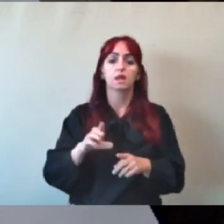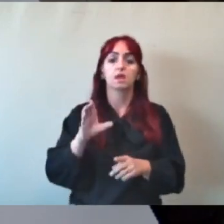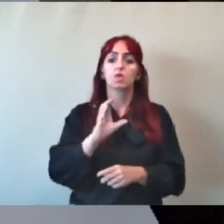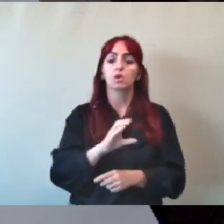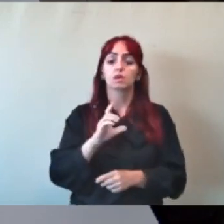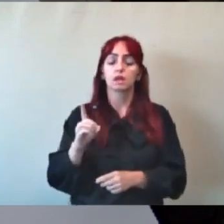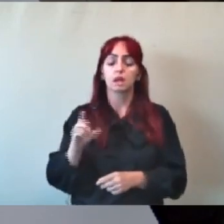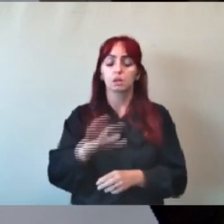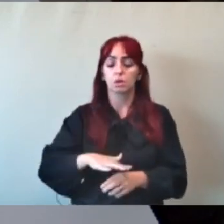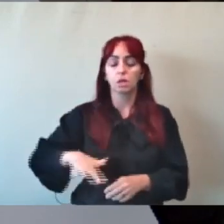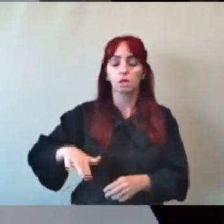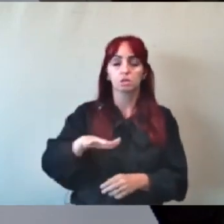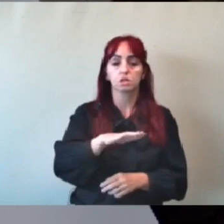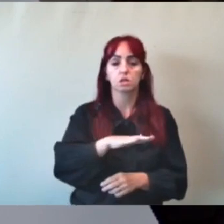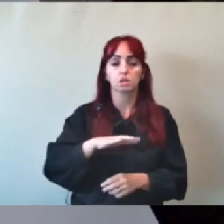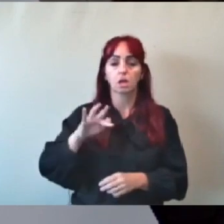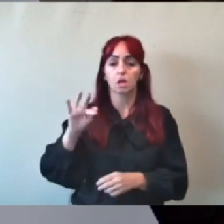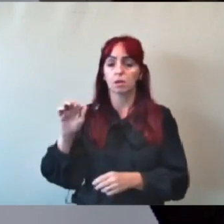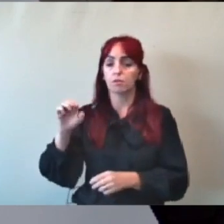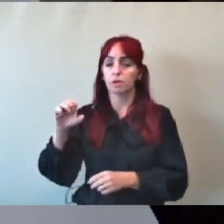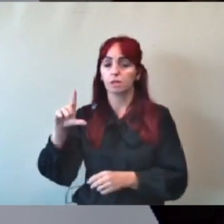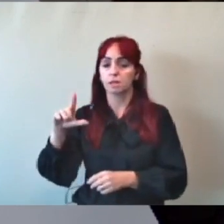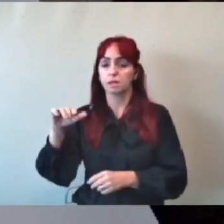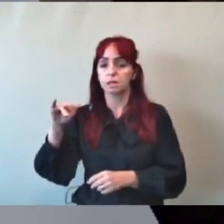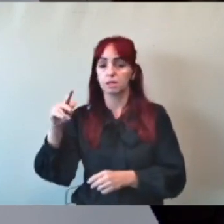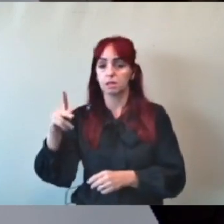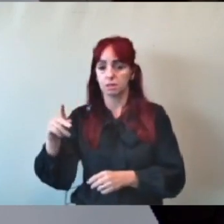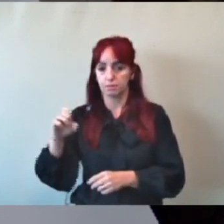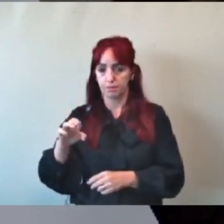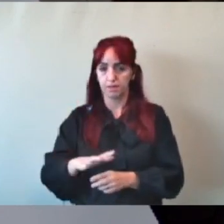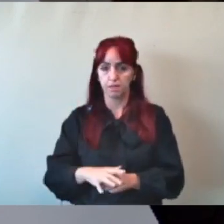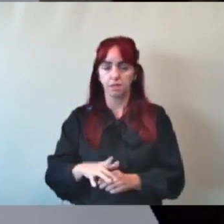Ferreira. É, me parece que nós temos aqui